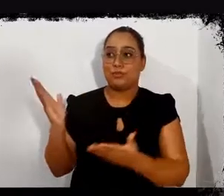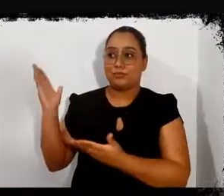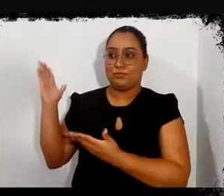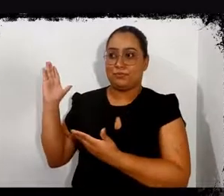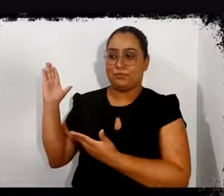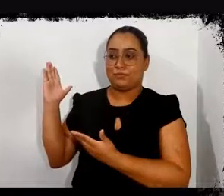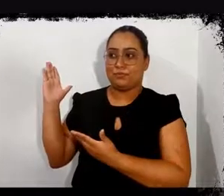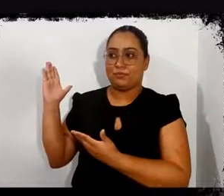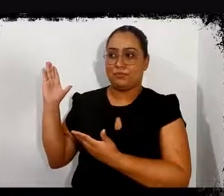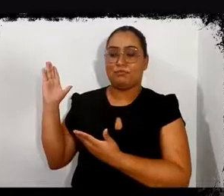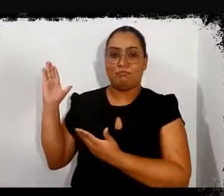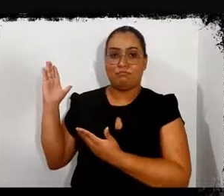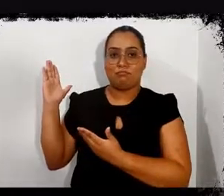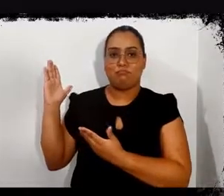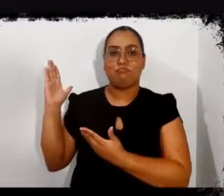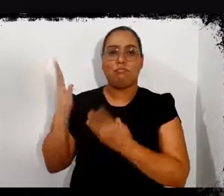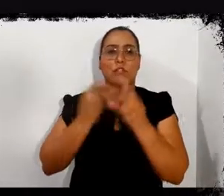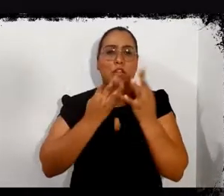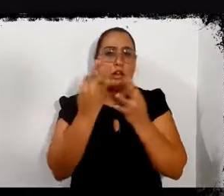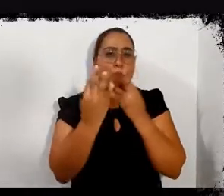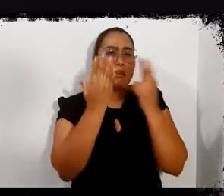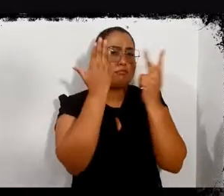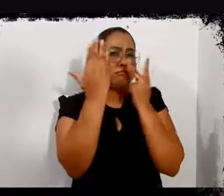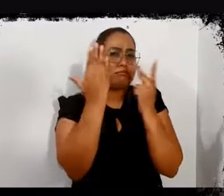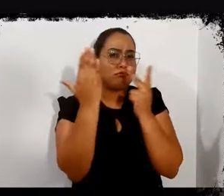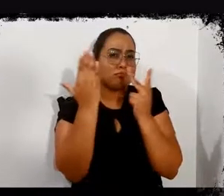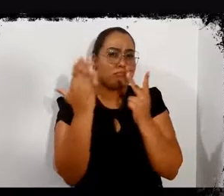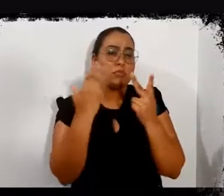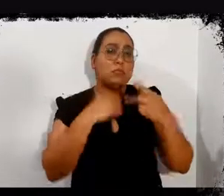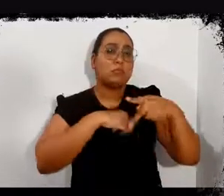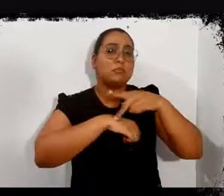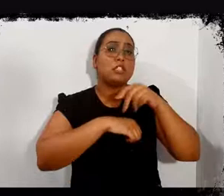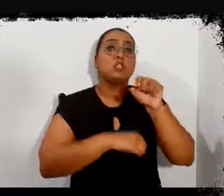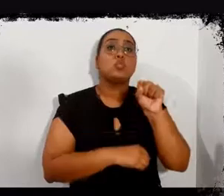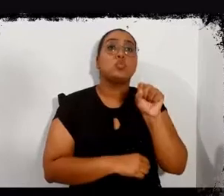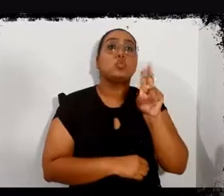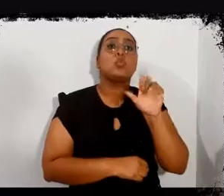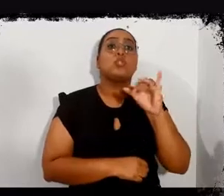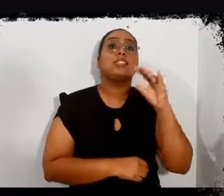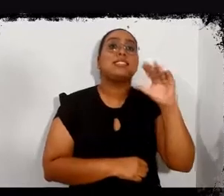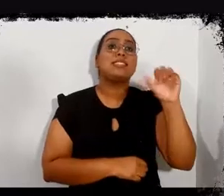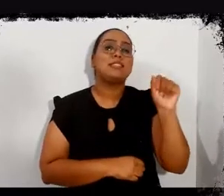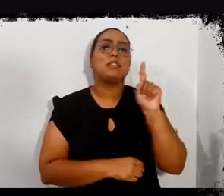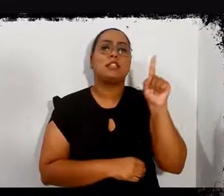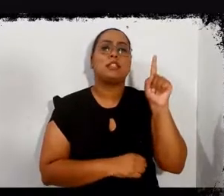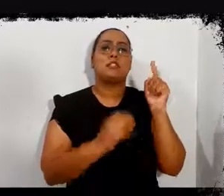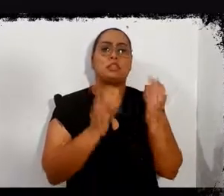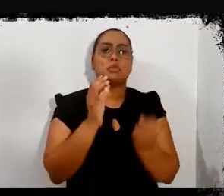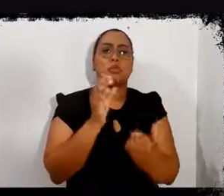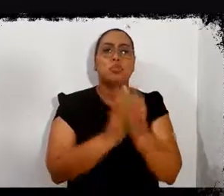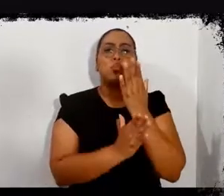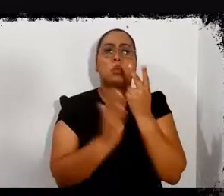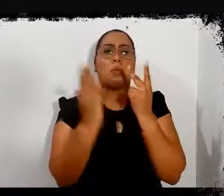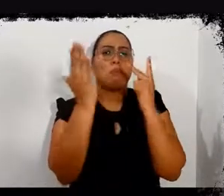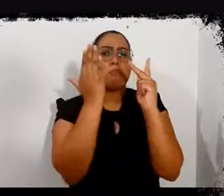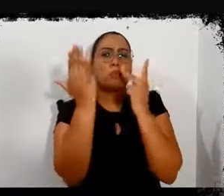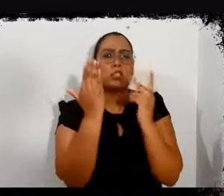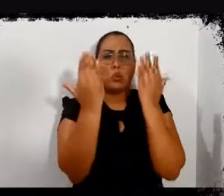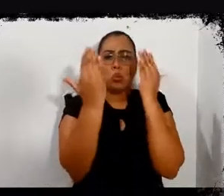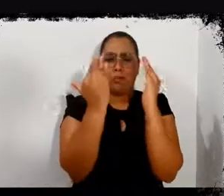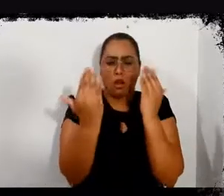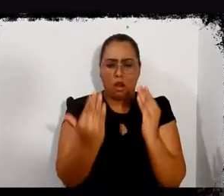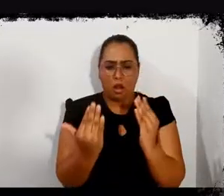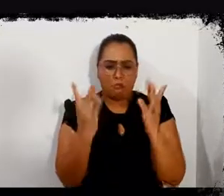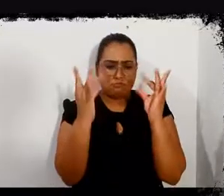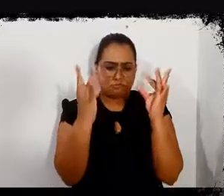Carl Jung avançou além da individualidade freudiana e ampliou a estrutura